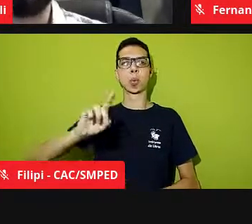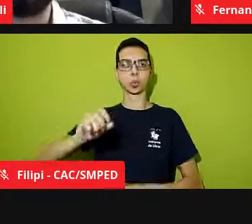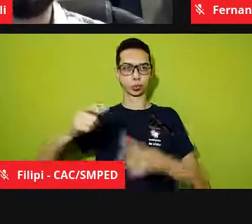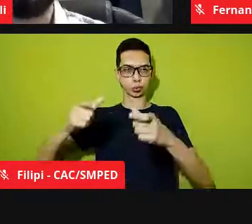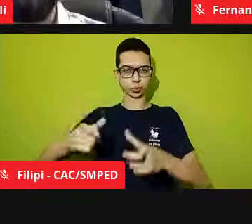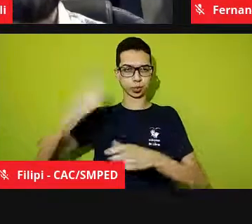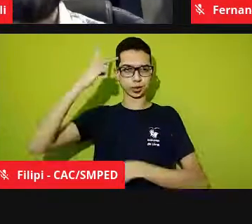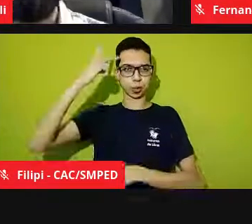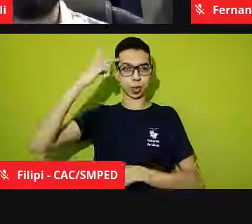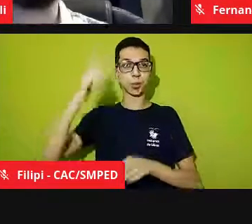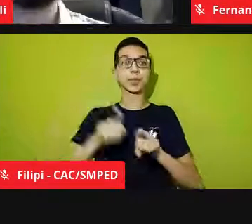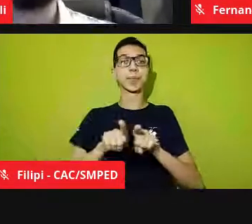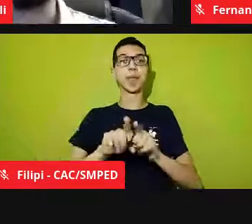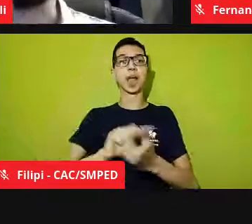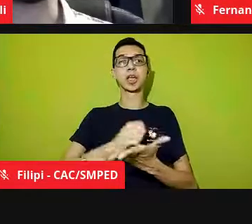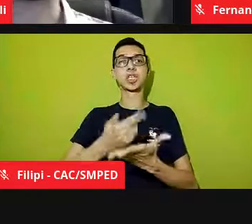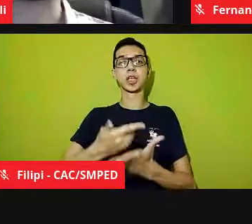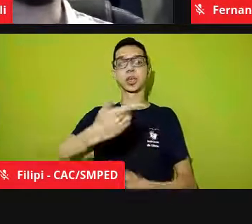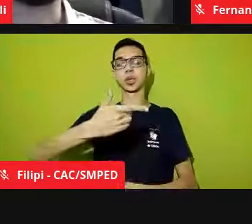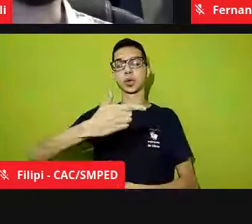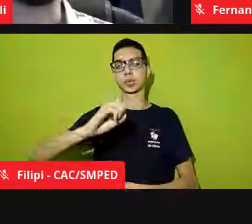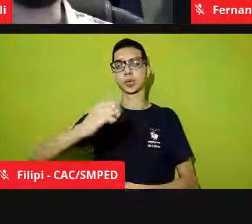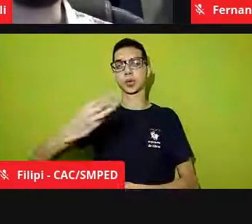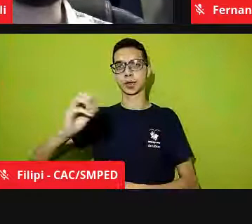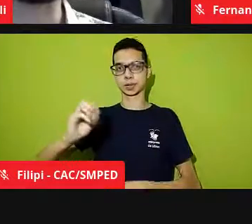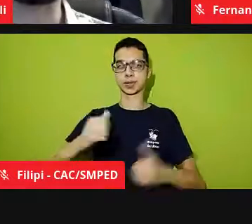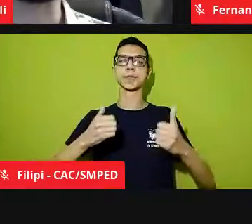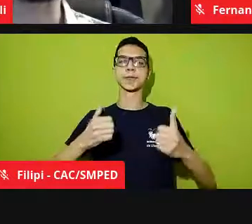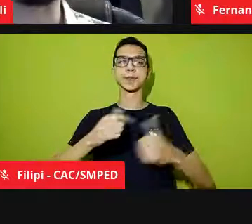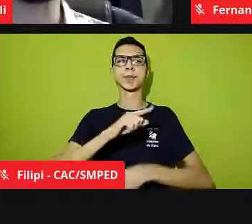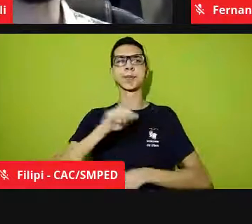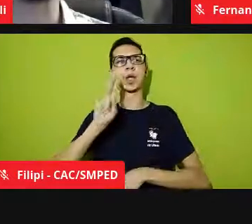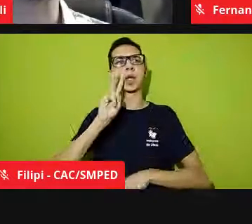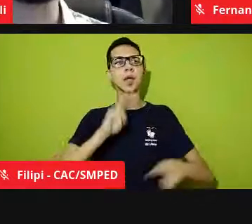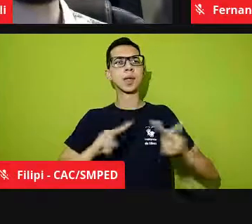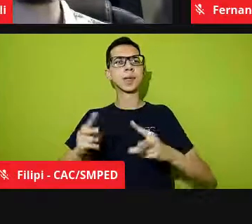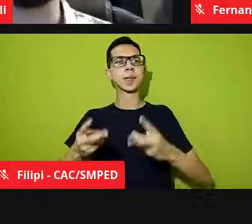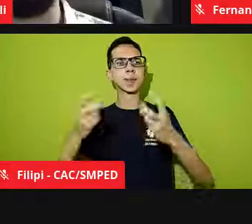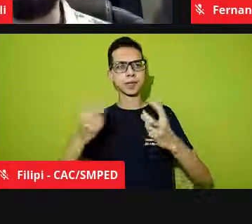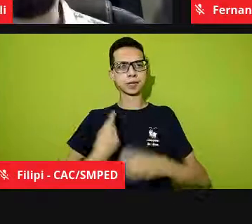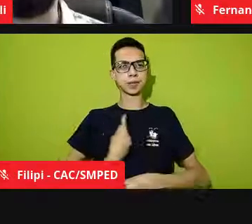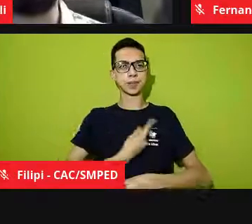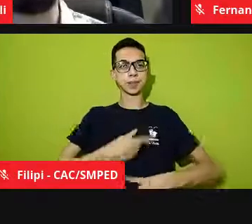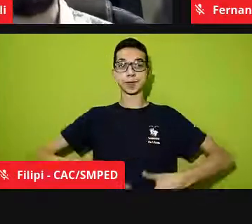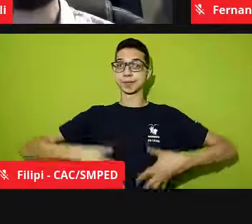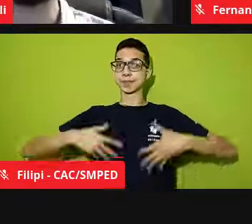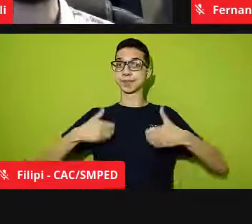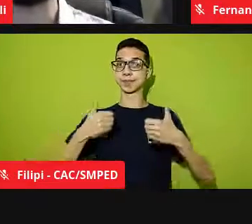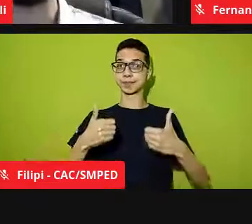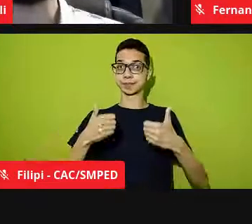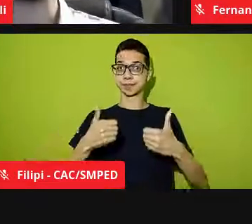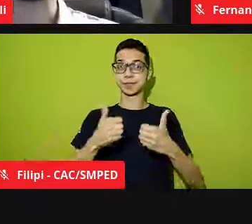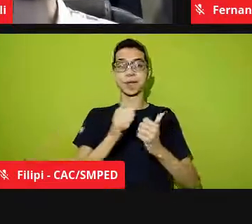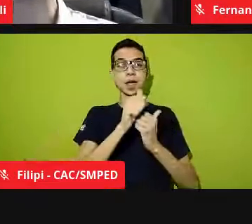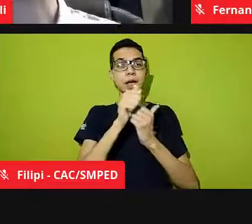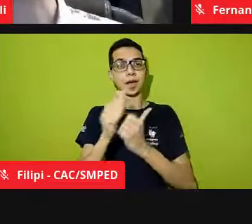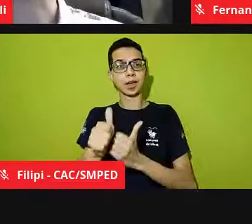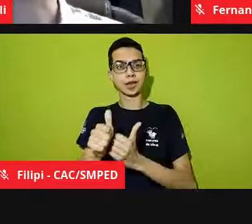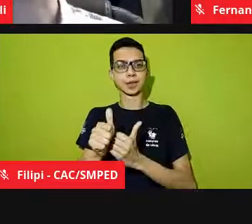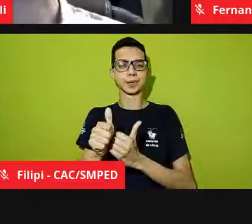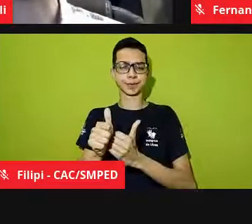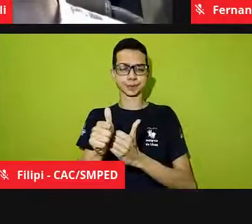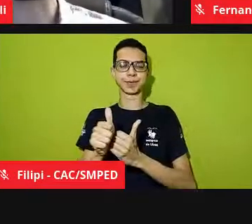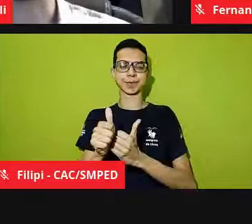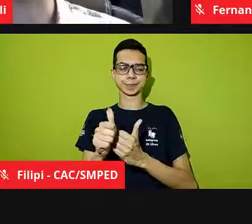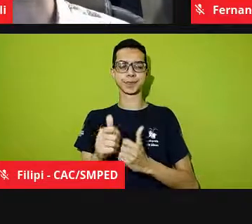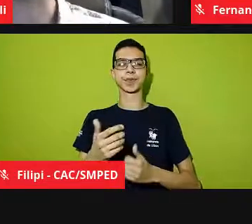da Agenda 2030. Bom, como vocês podem ver, estamos muitíssimo bem acompanhados. E eu inicio